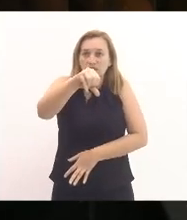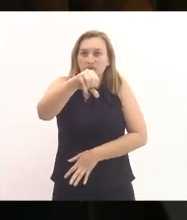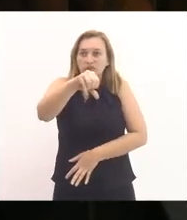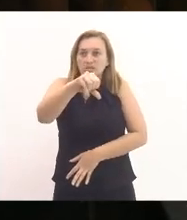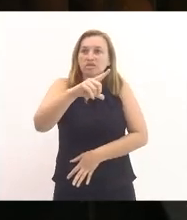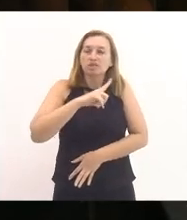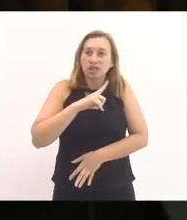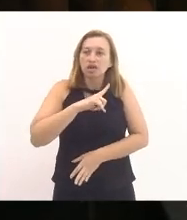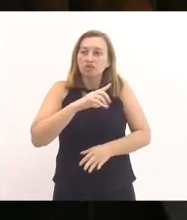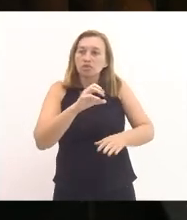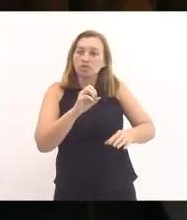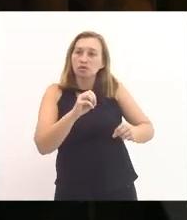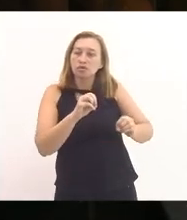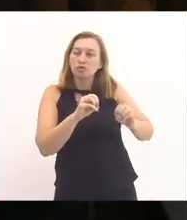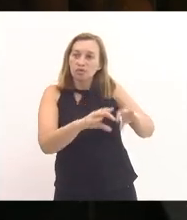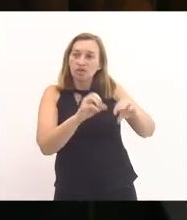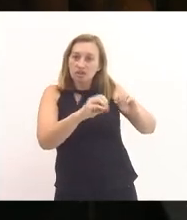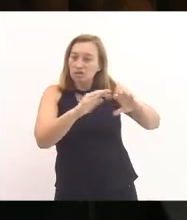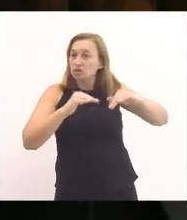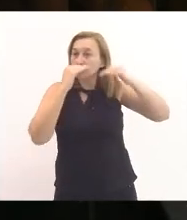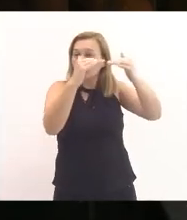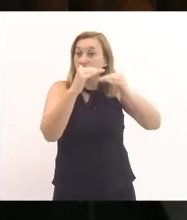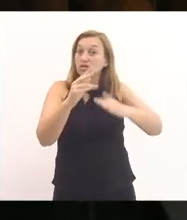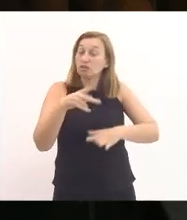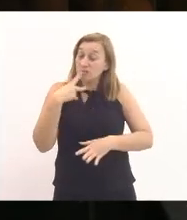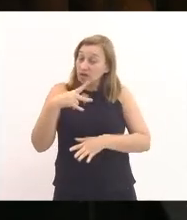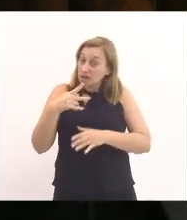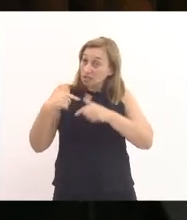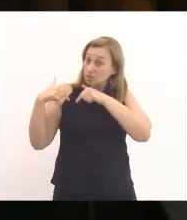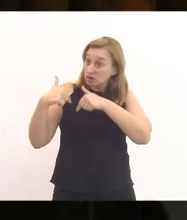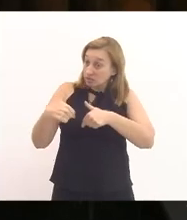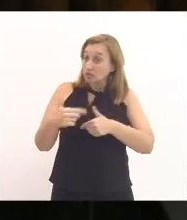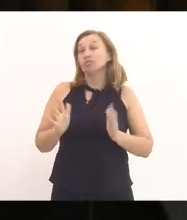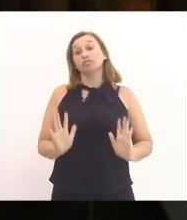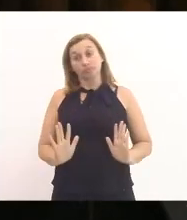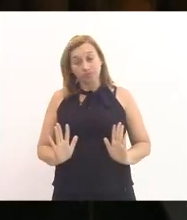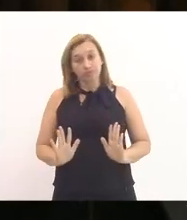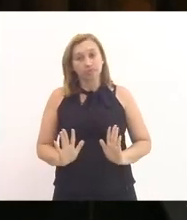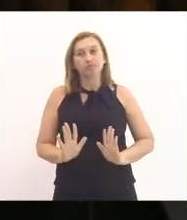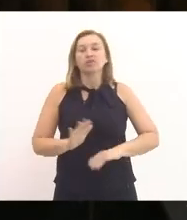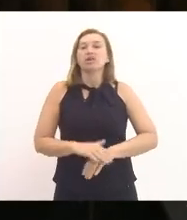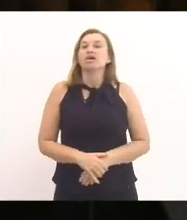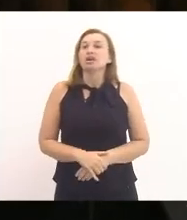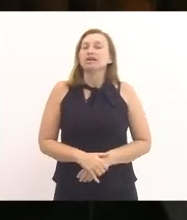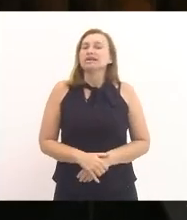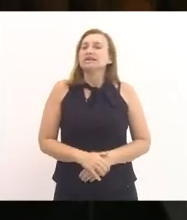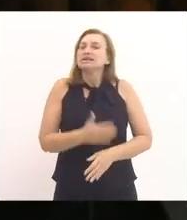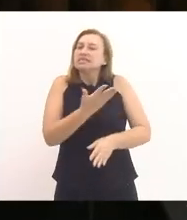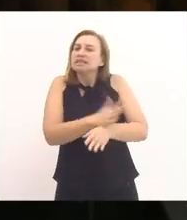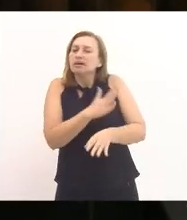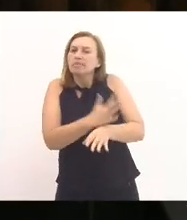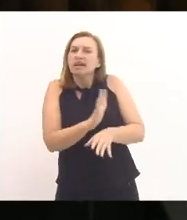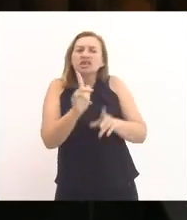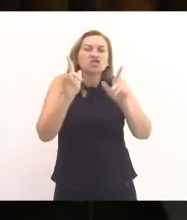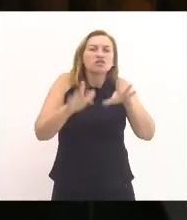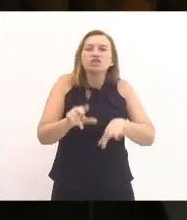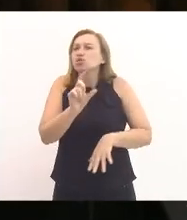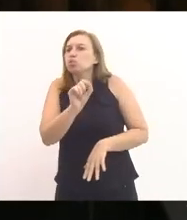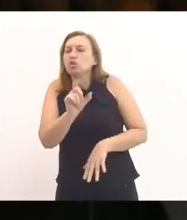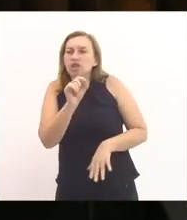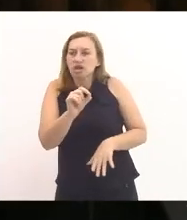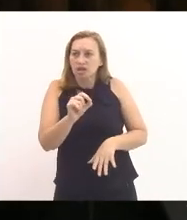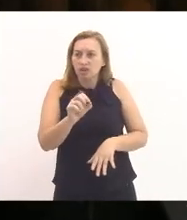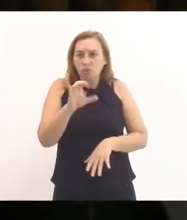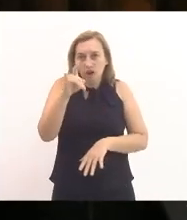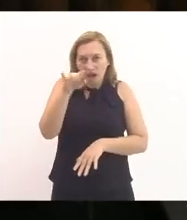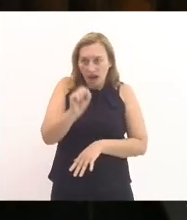991 superior isso eu tô sendo conservador tô sendo conservador Bom vamos lá na prática O que diferencia os